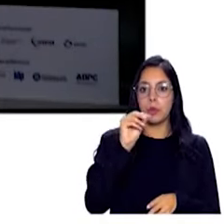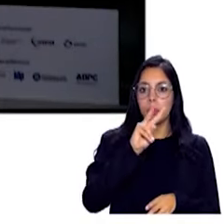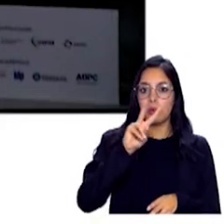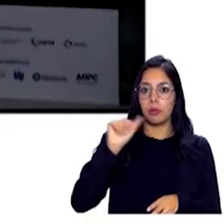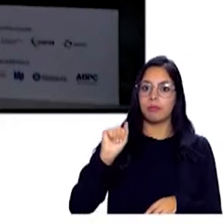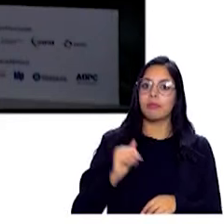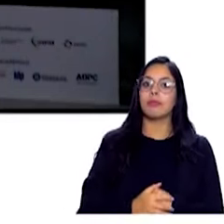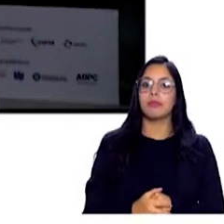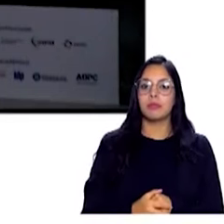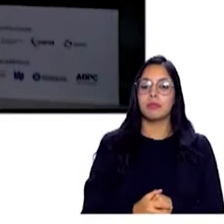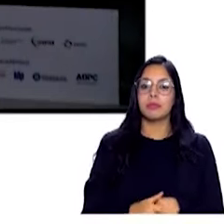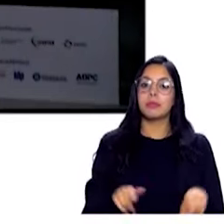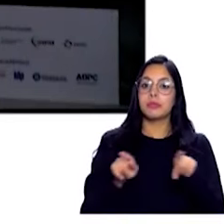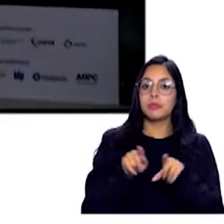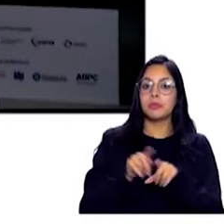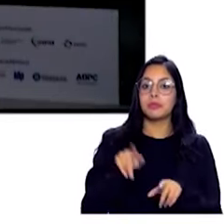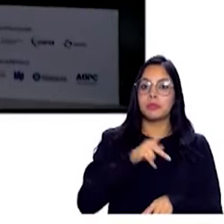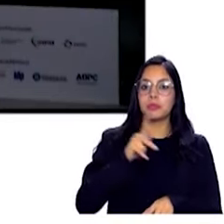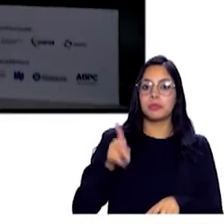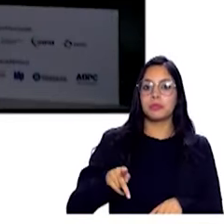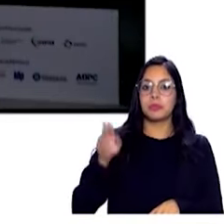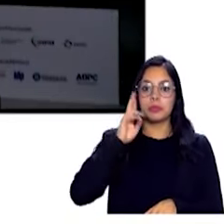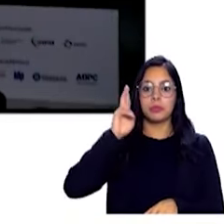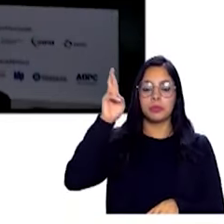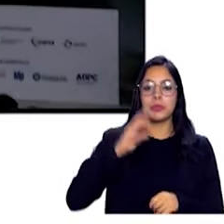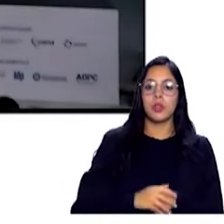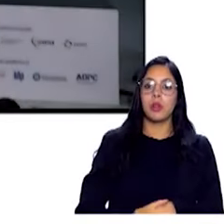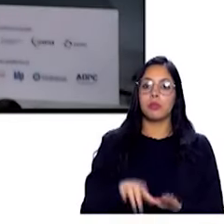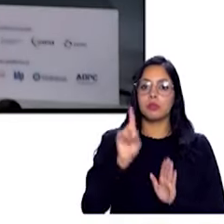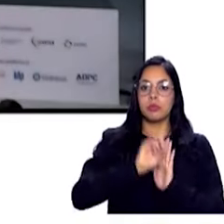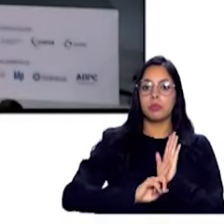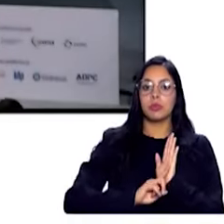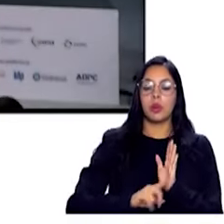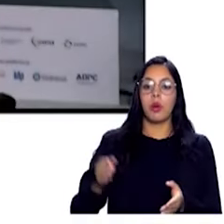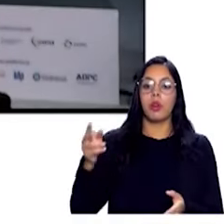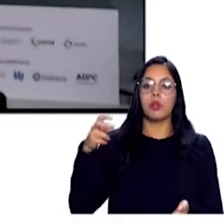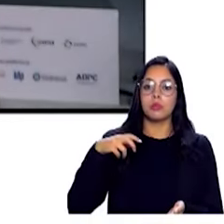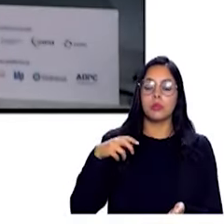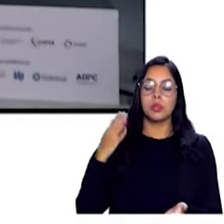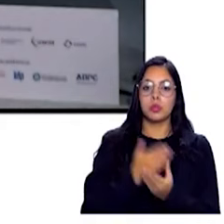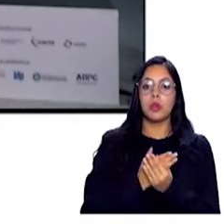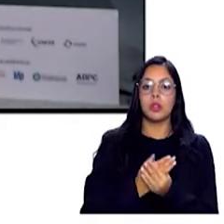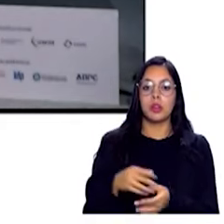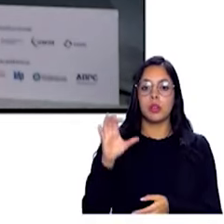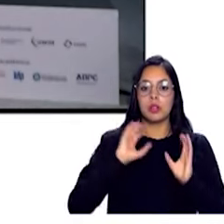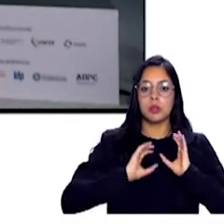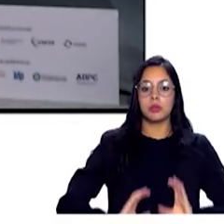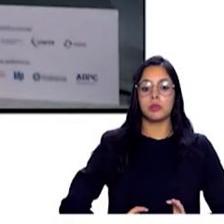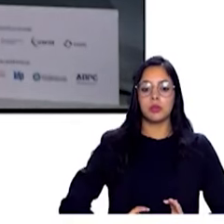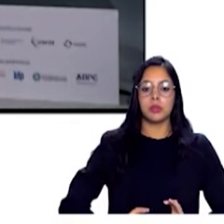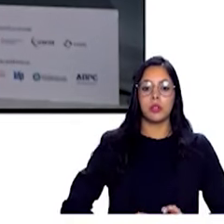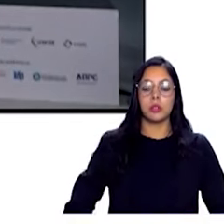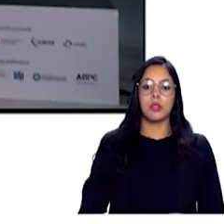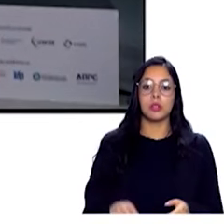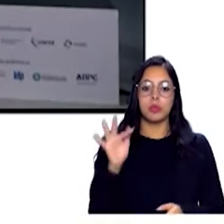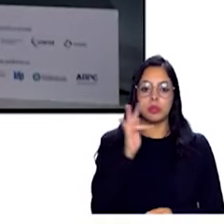aqui Professor titular de Direito Processual Civil da Universidade de Pádua